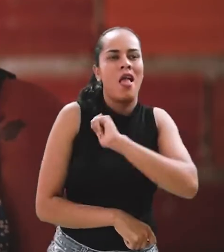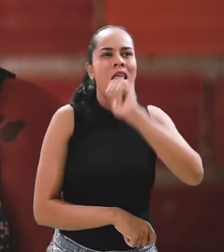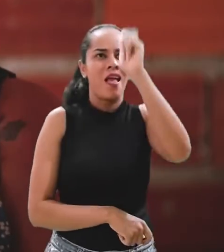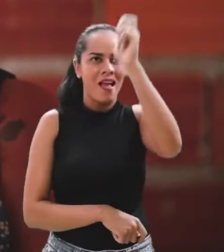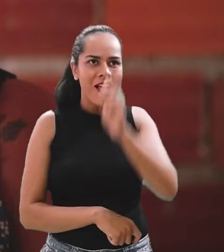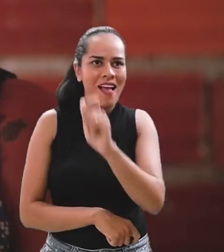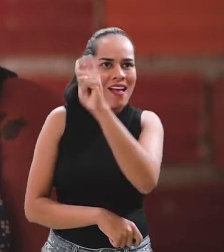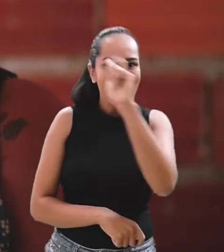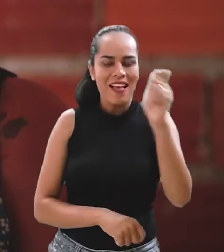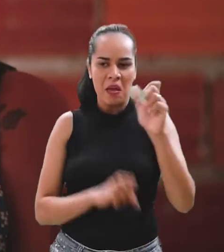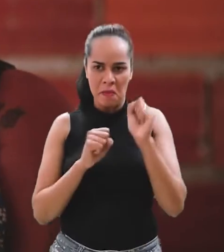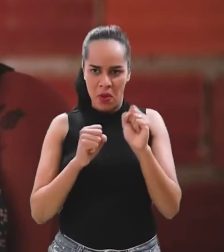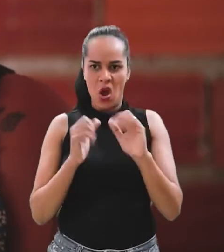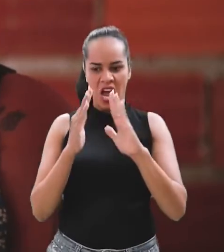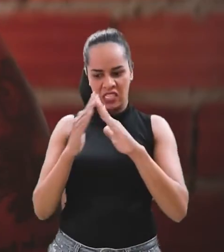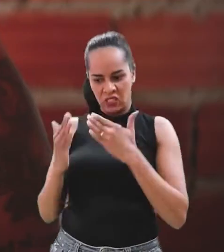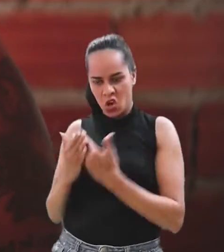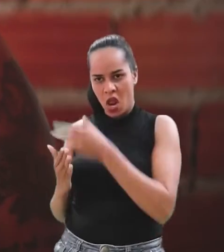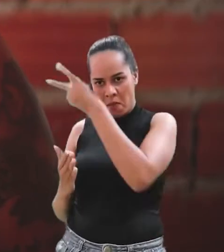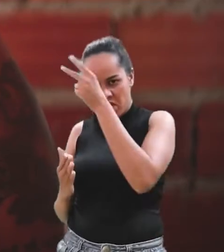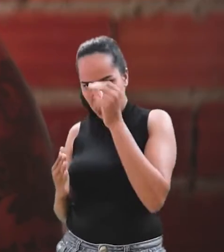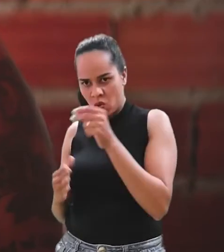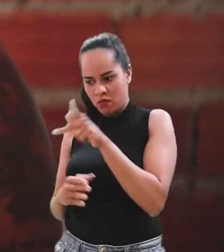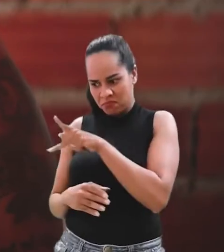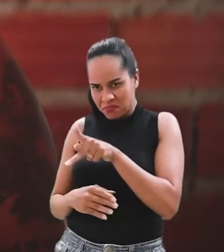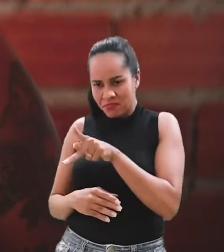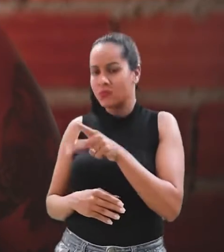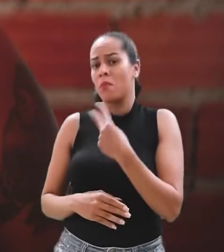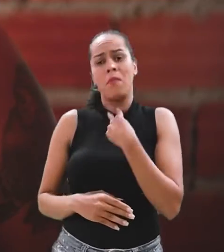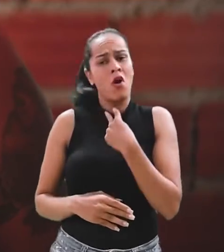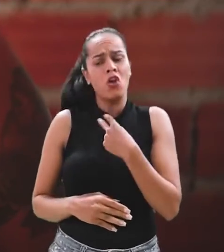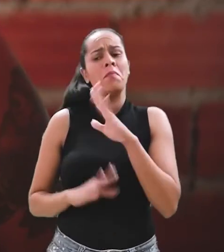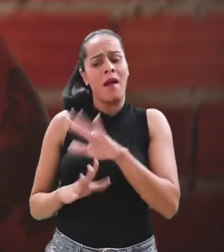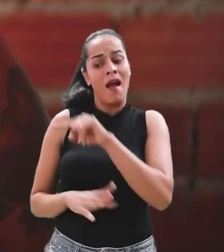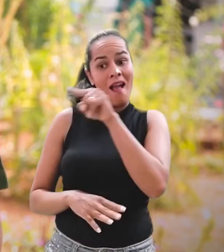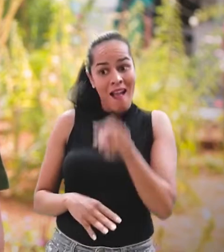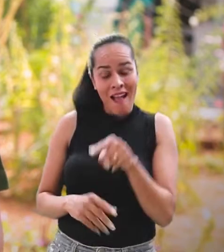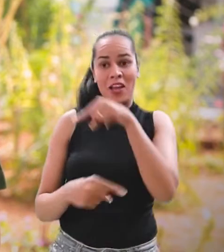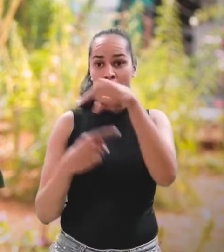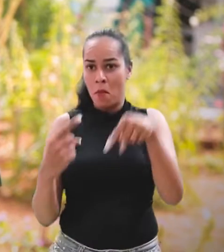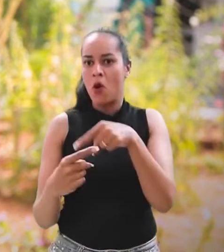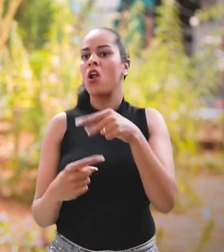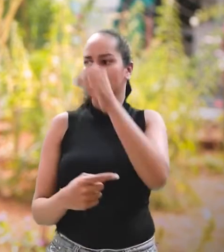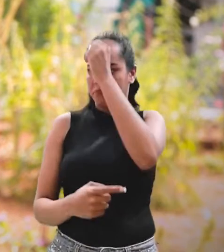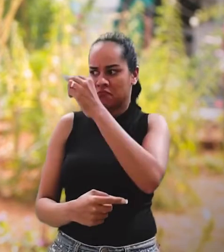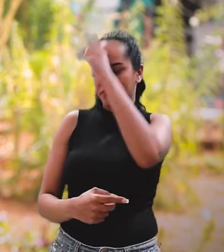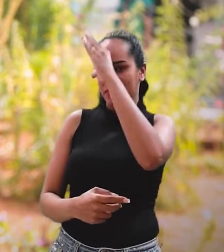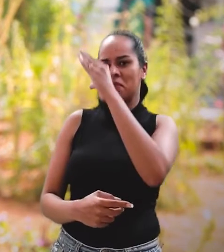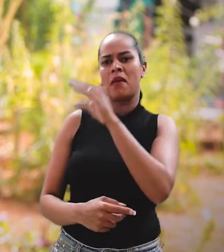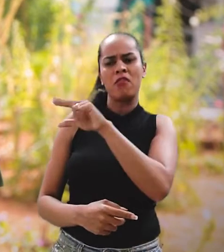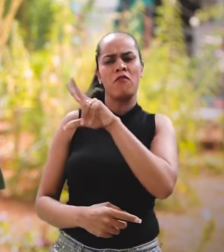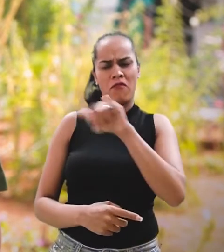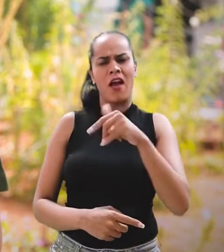Ela pode dar aula numa escola normal? Não. Porém, numa escola quilombola, os conhecimentos dela vai ser valorizado. Bom, outra demanda que a gente iniciou